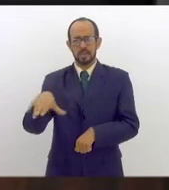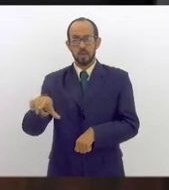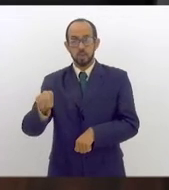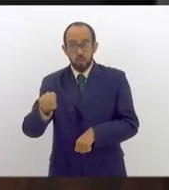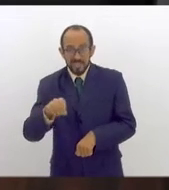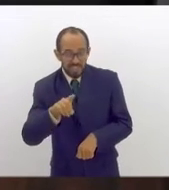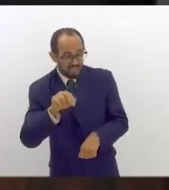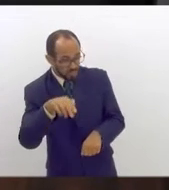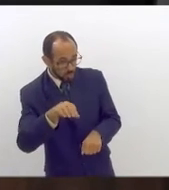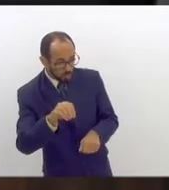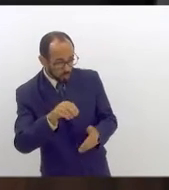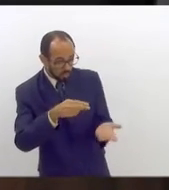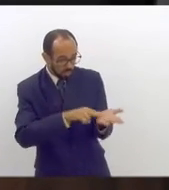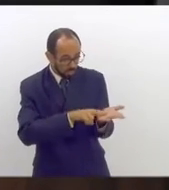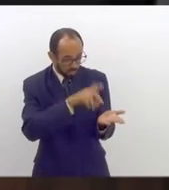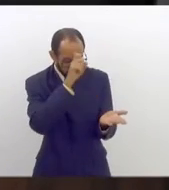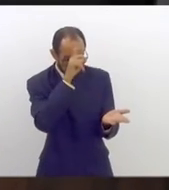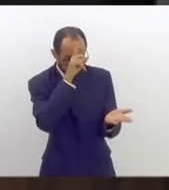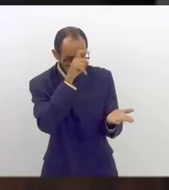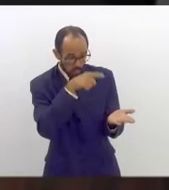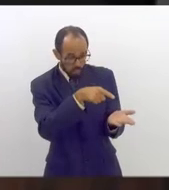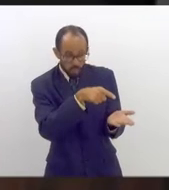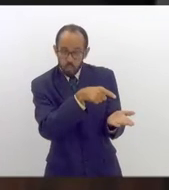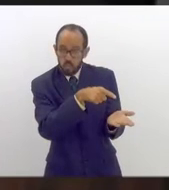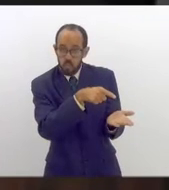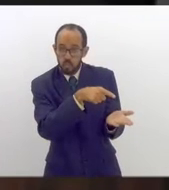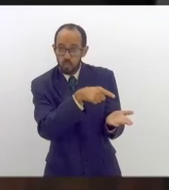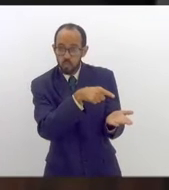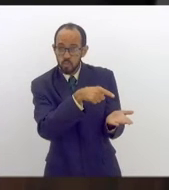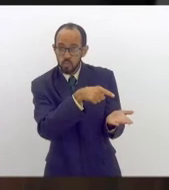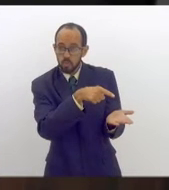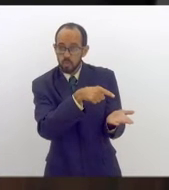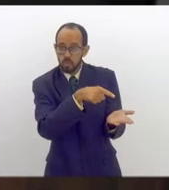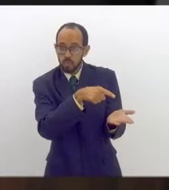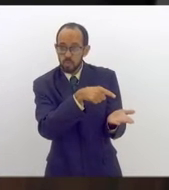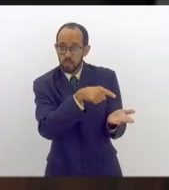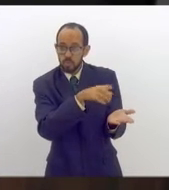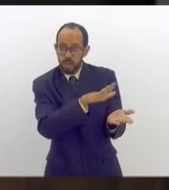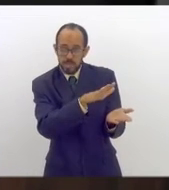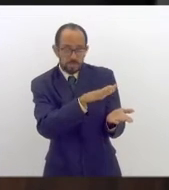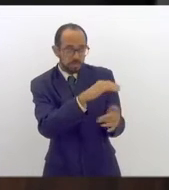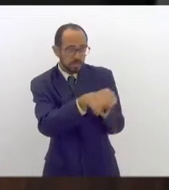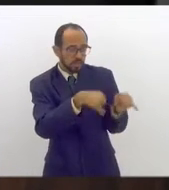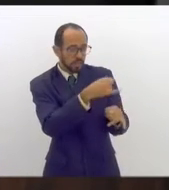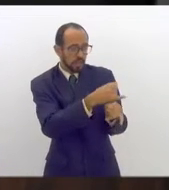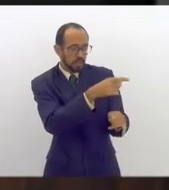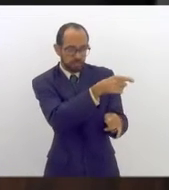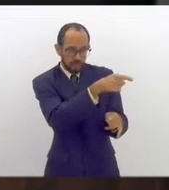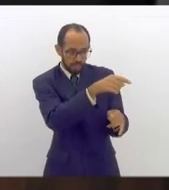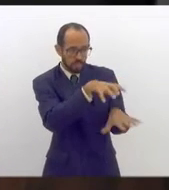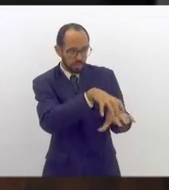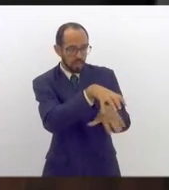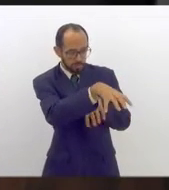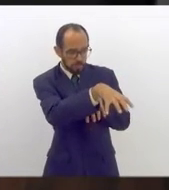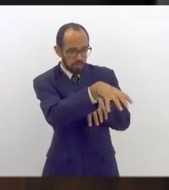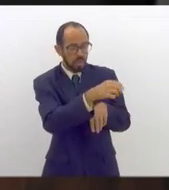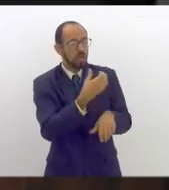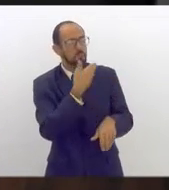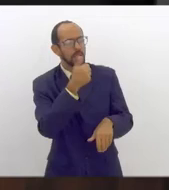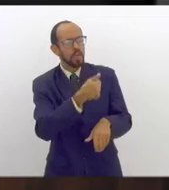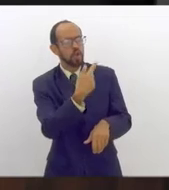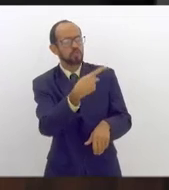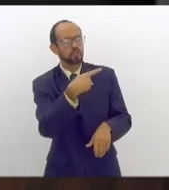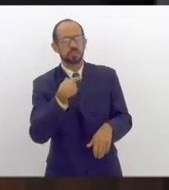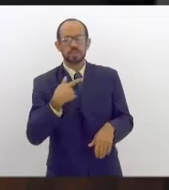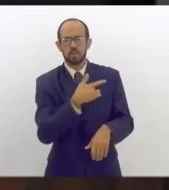internado? Marcelo Dino está no hospital e está plugado. Melhoras, deputado. Deputada